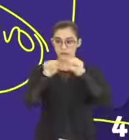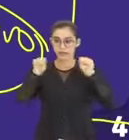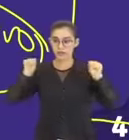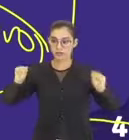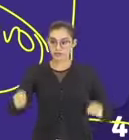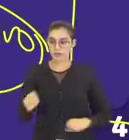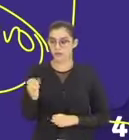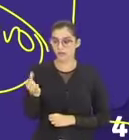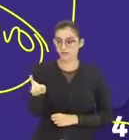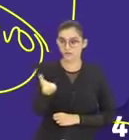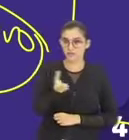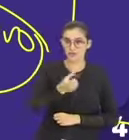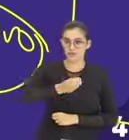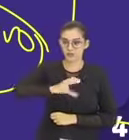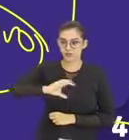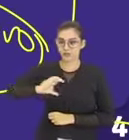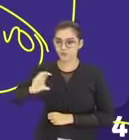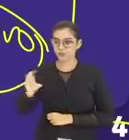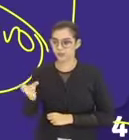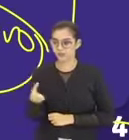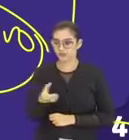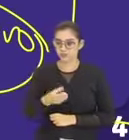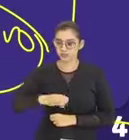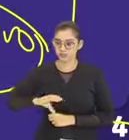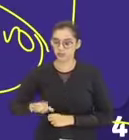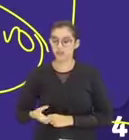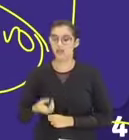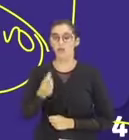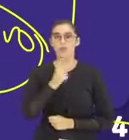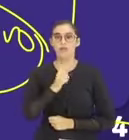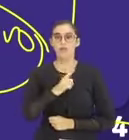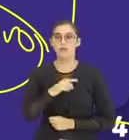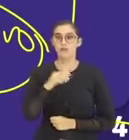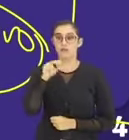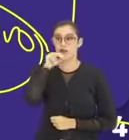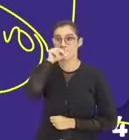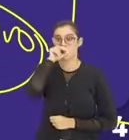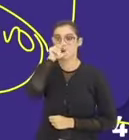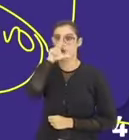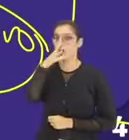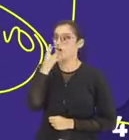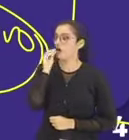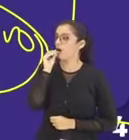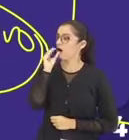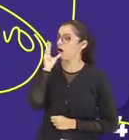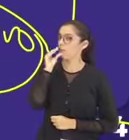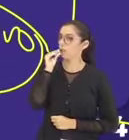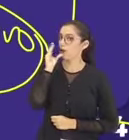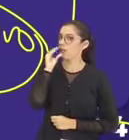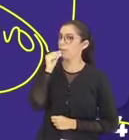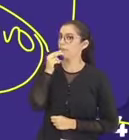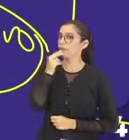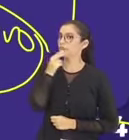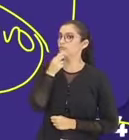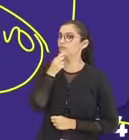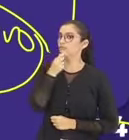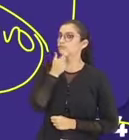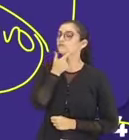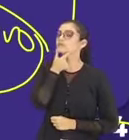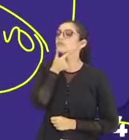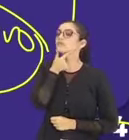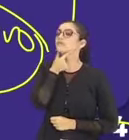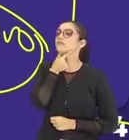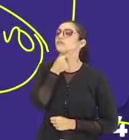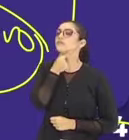Tá. Então, o sistema digestivo, eu tenho a boca, não é isso? Eu tenho a epiglote, olha com